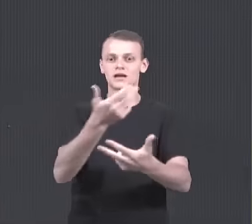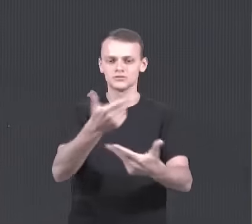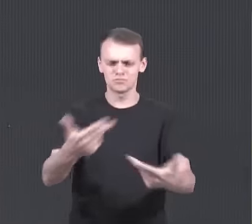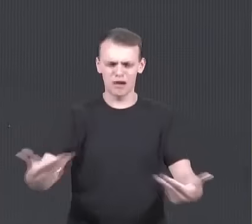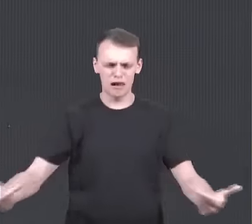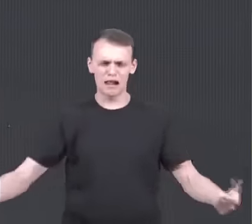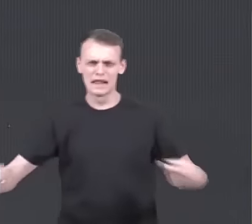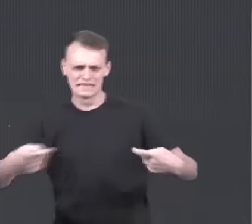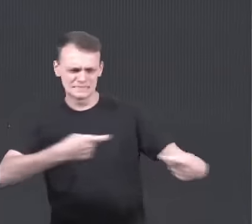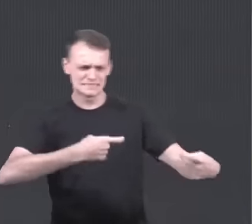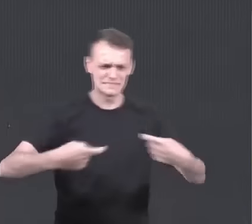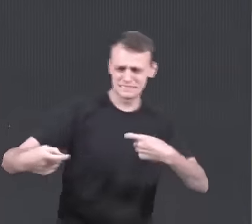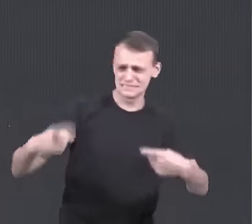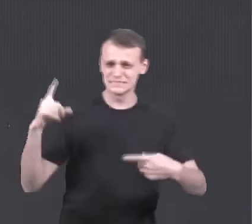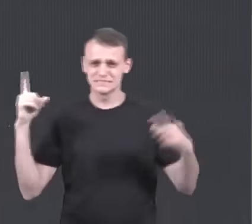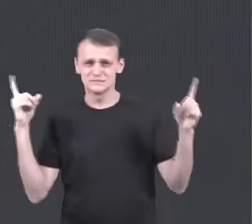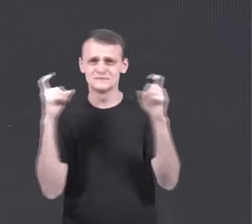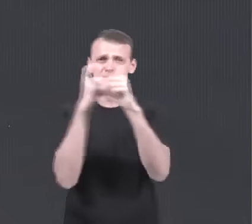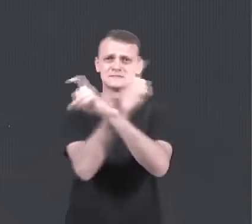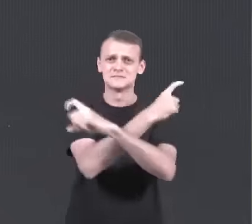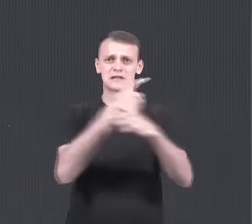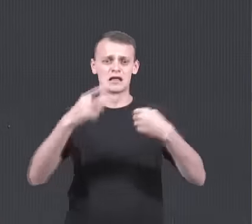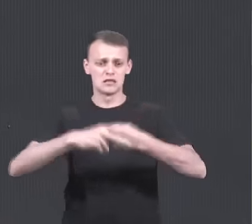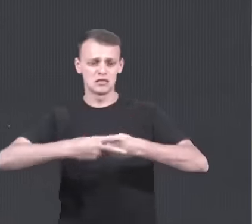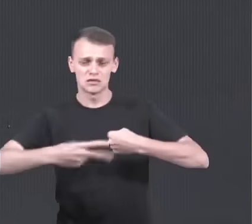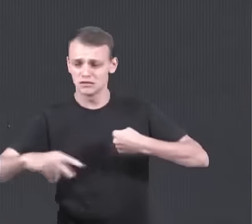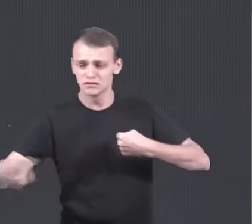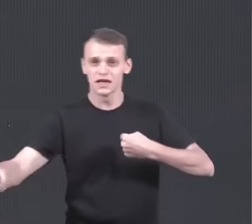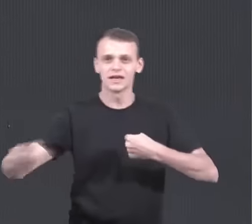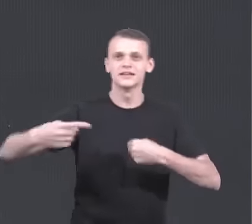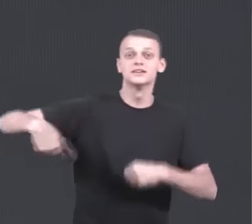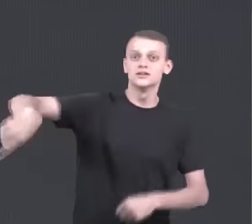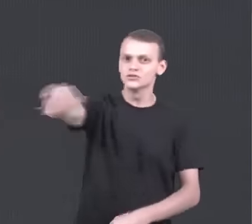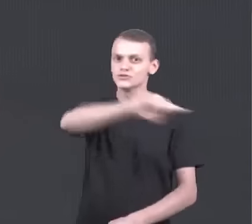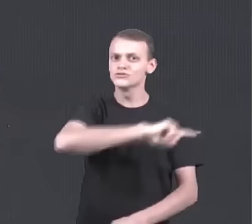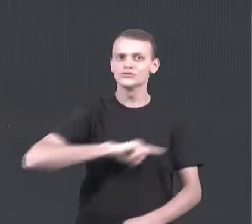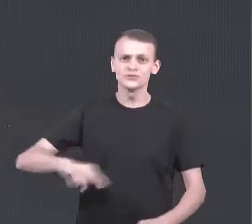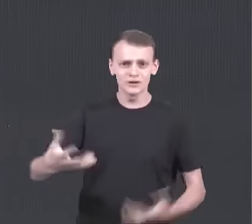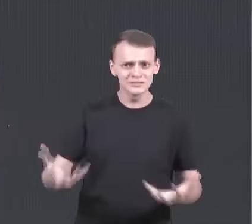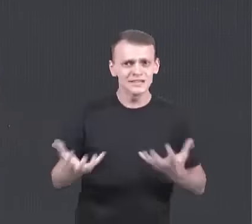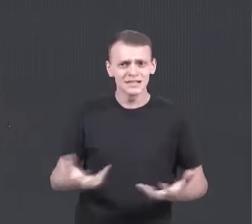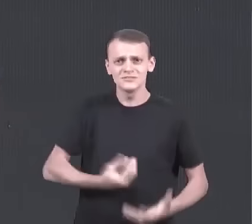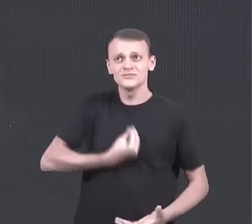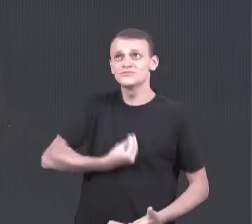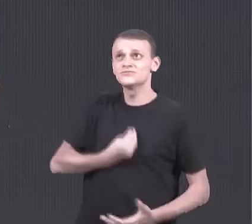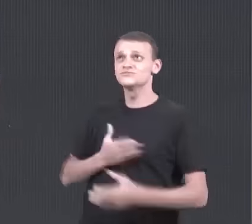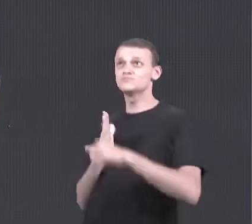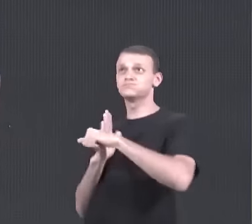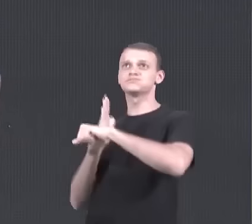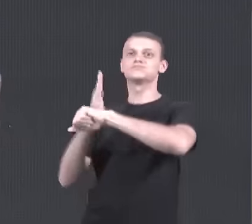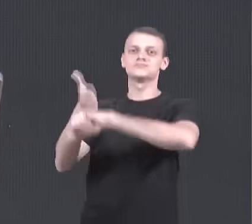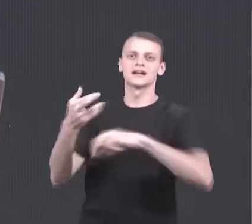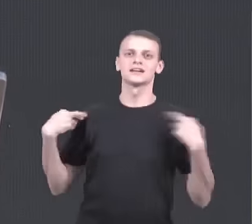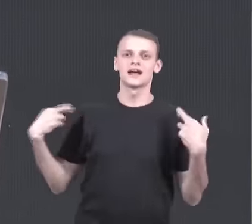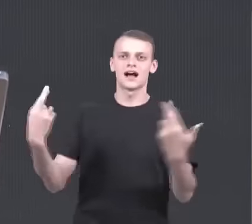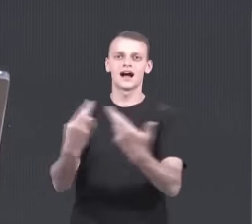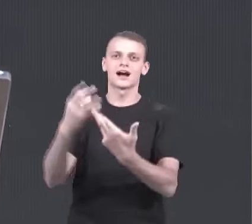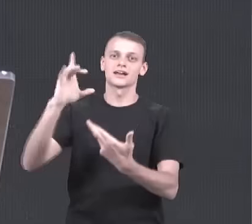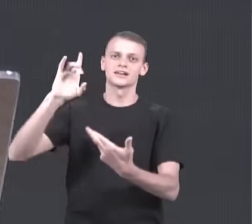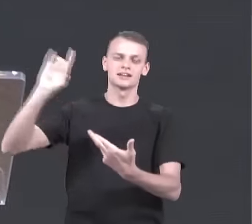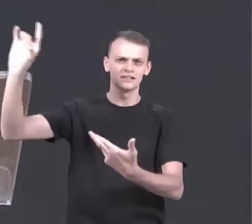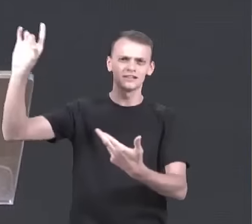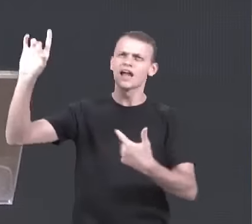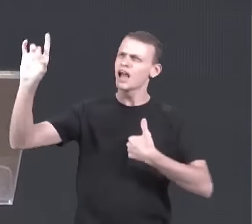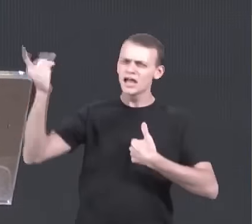muitas tribulações, vamos todos entrar no reino de Deus. E a nossa